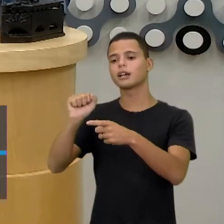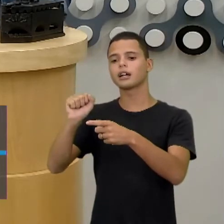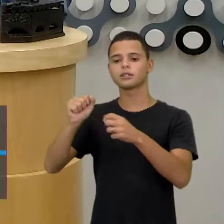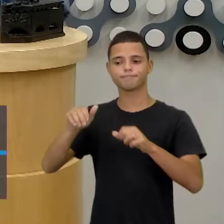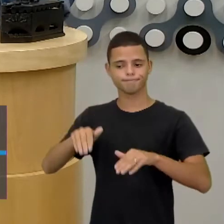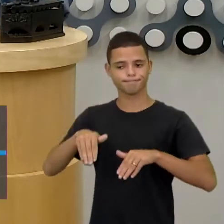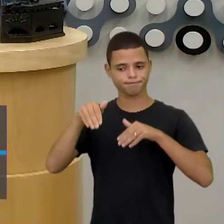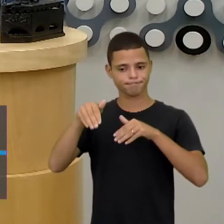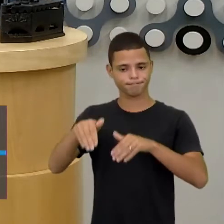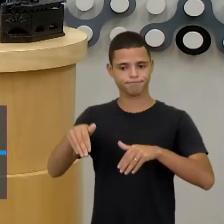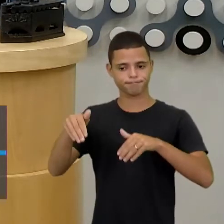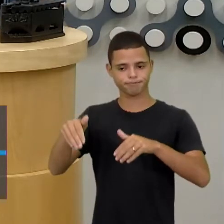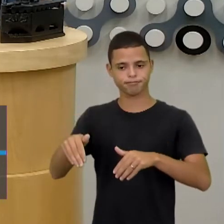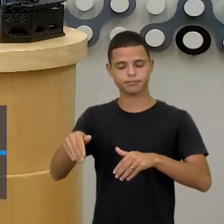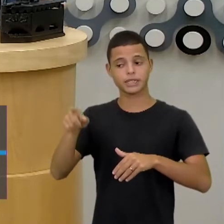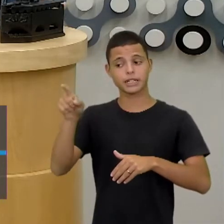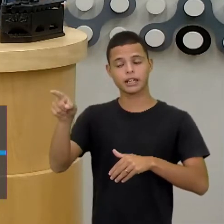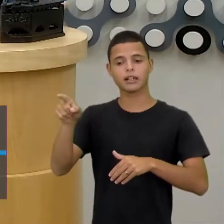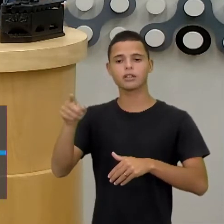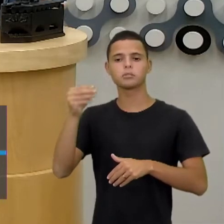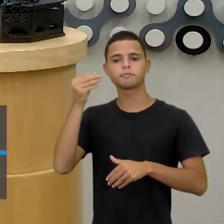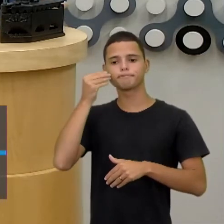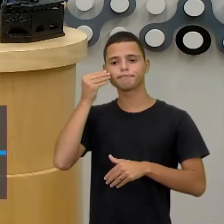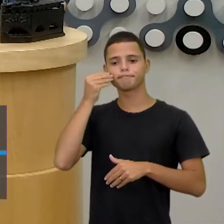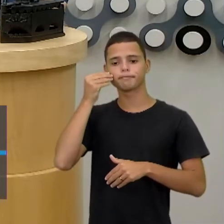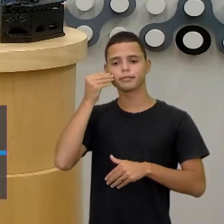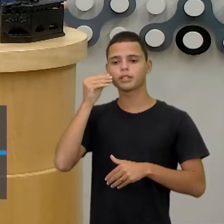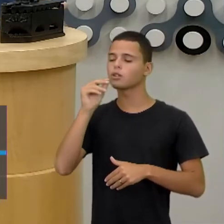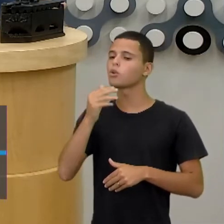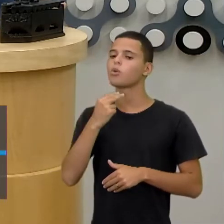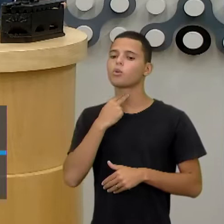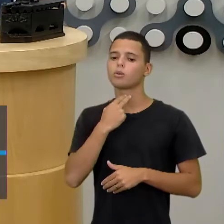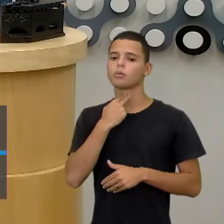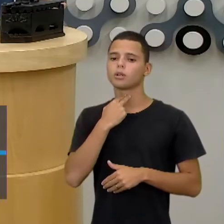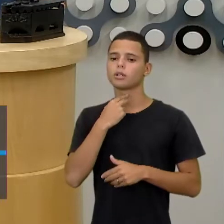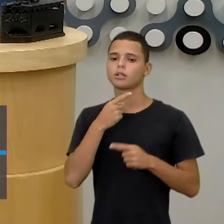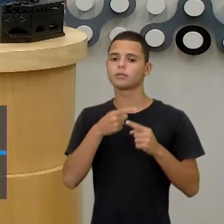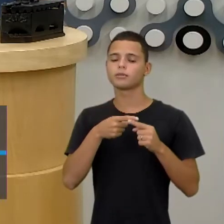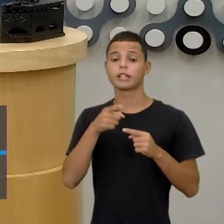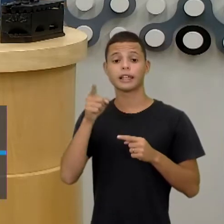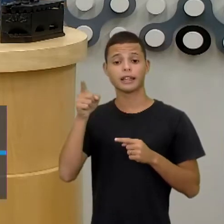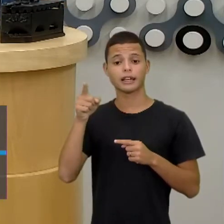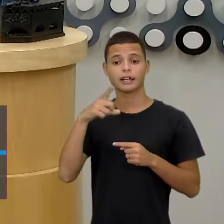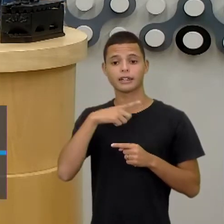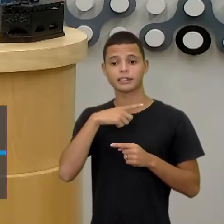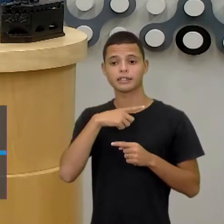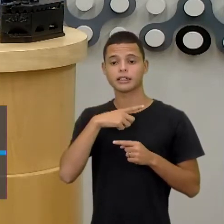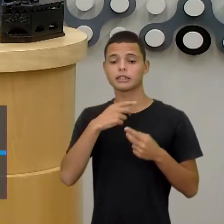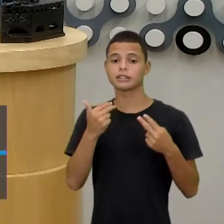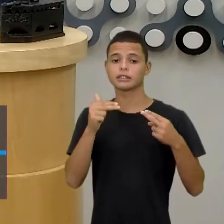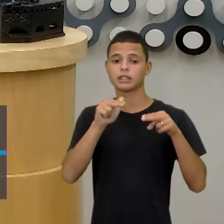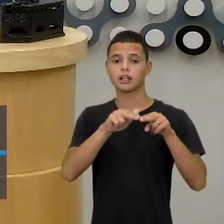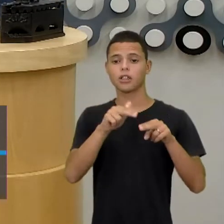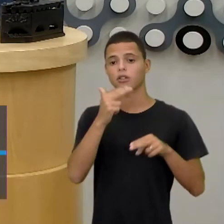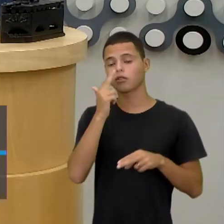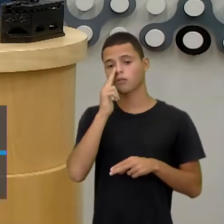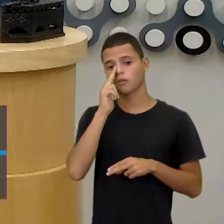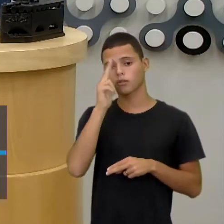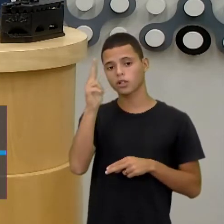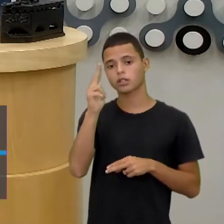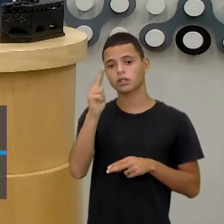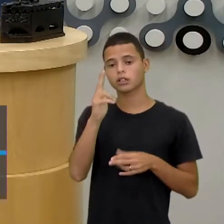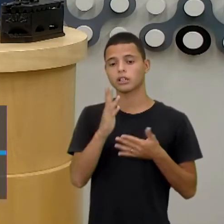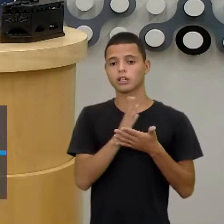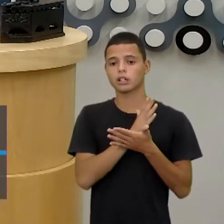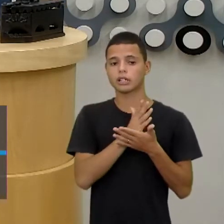Que é tão comum, né? Beijos. Não, tem uma conotação sexual muito forte, né? Então, ali, por algum